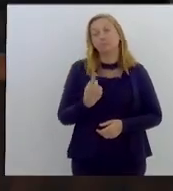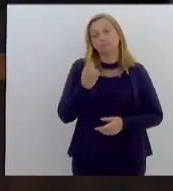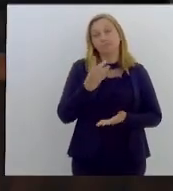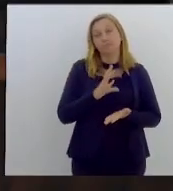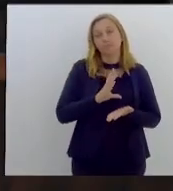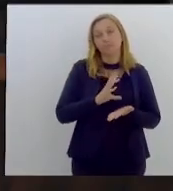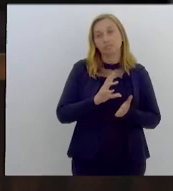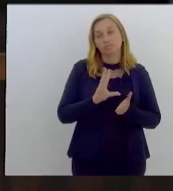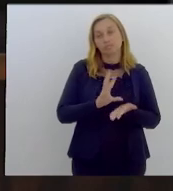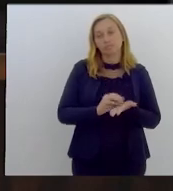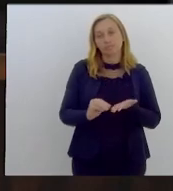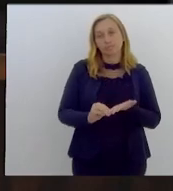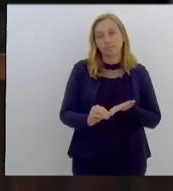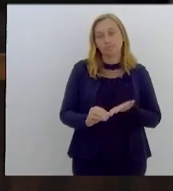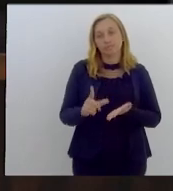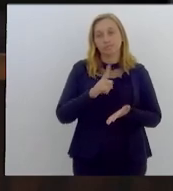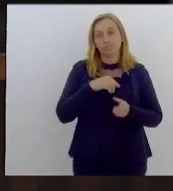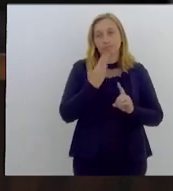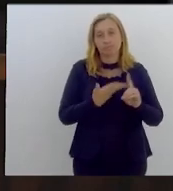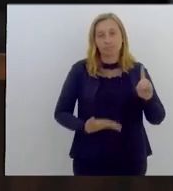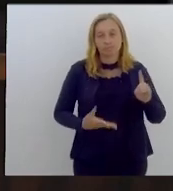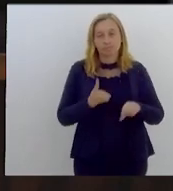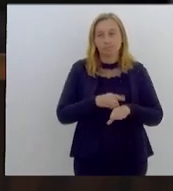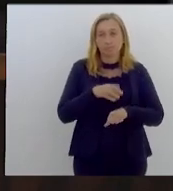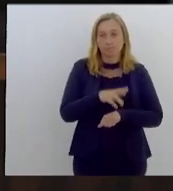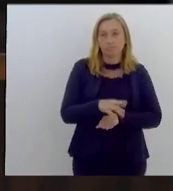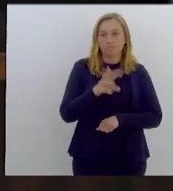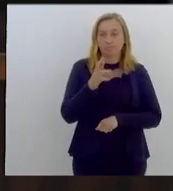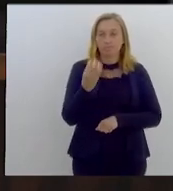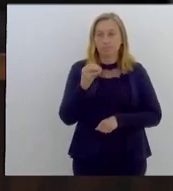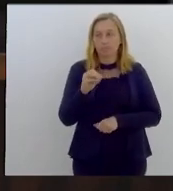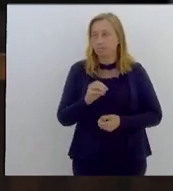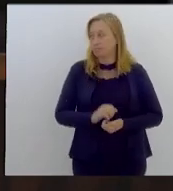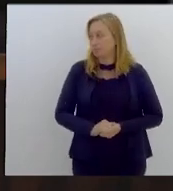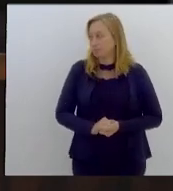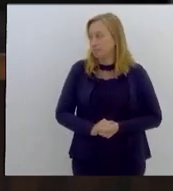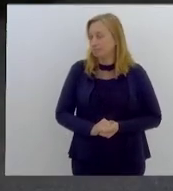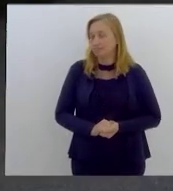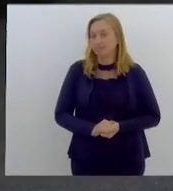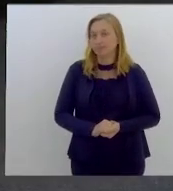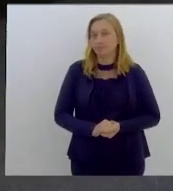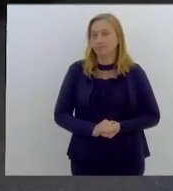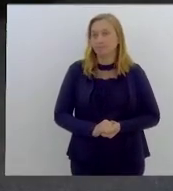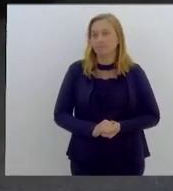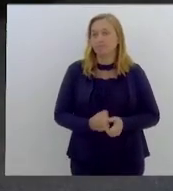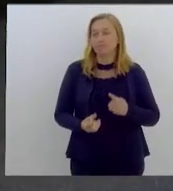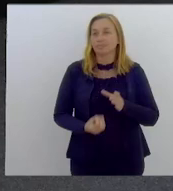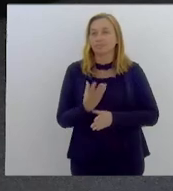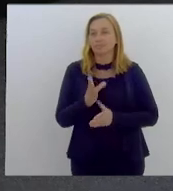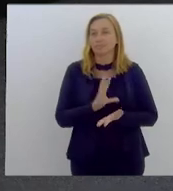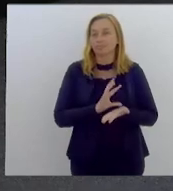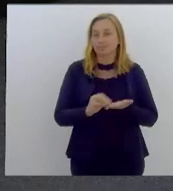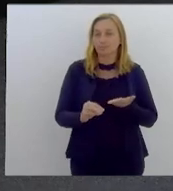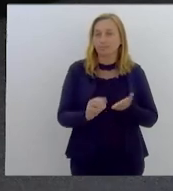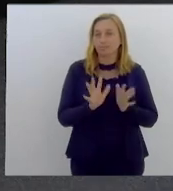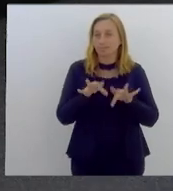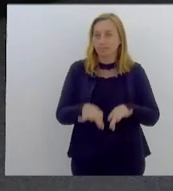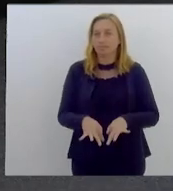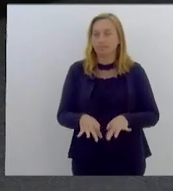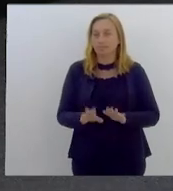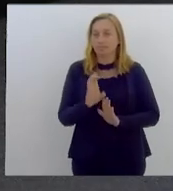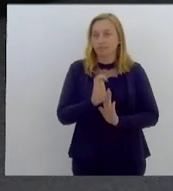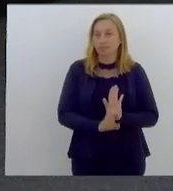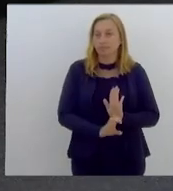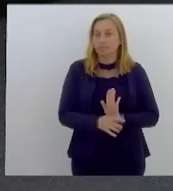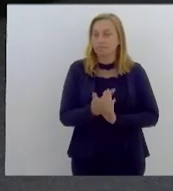pauta. Presidente. Temos uma homenagem ao doutor Rodrigo. Os autores da pauta final de emendas